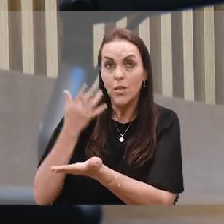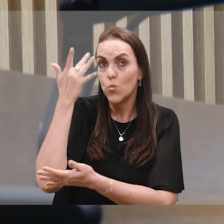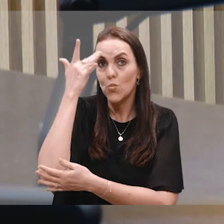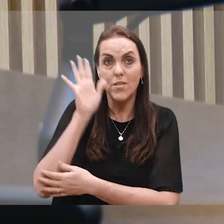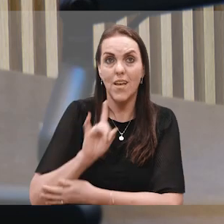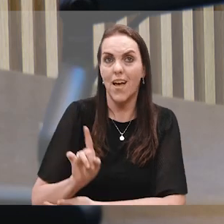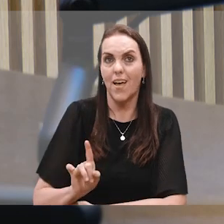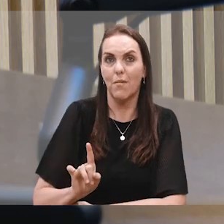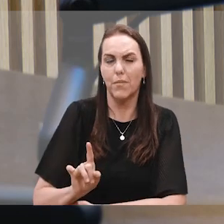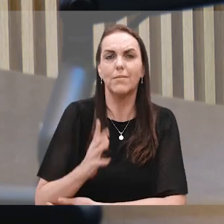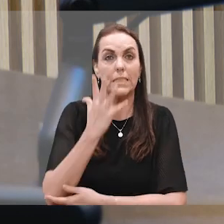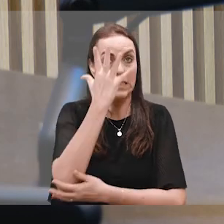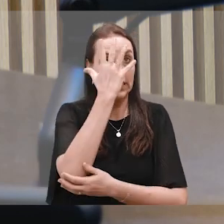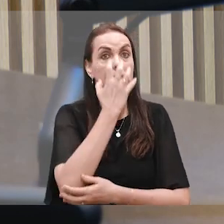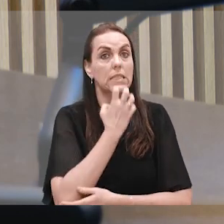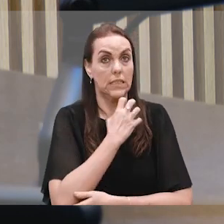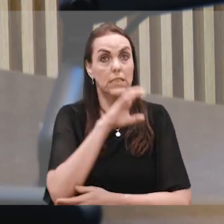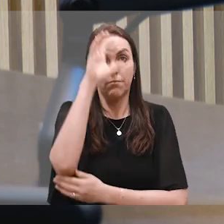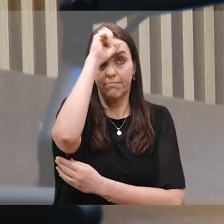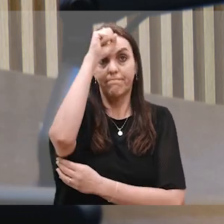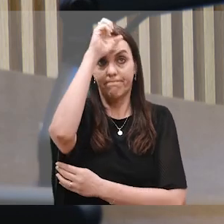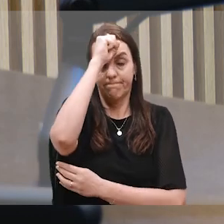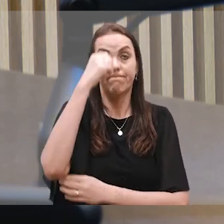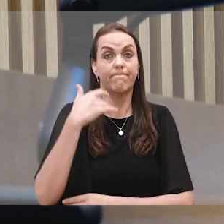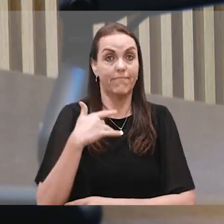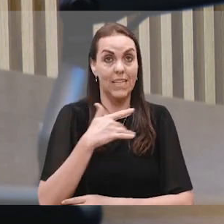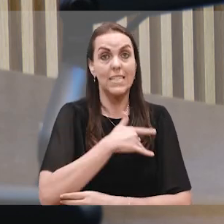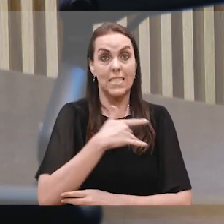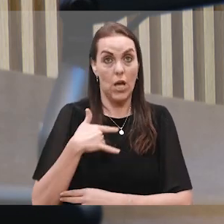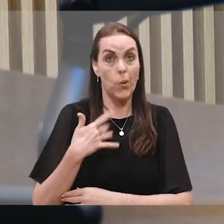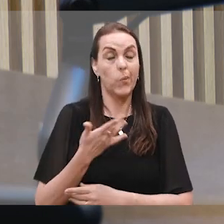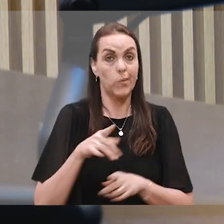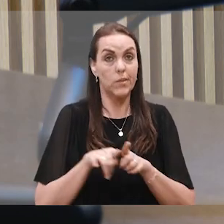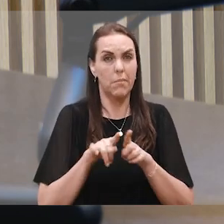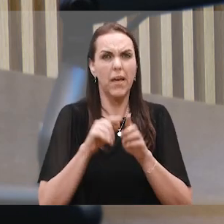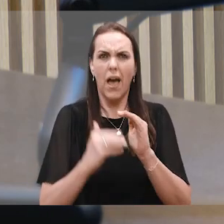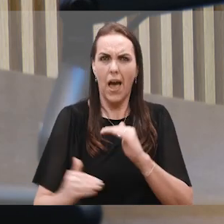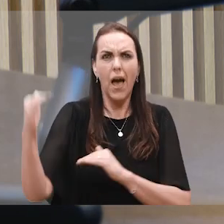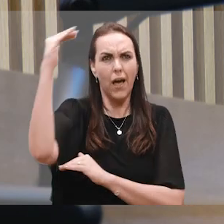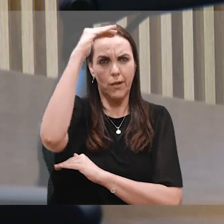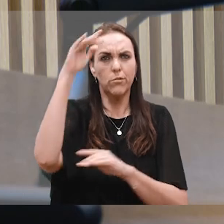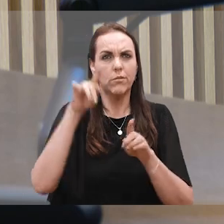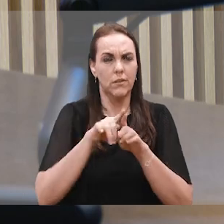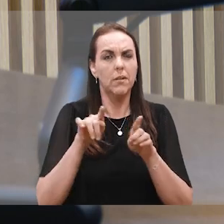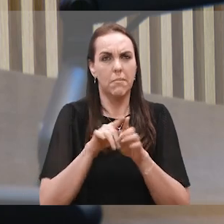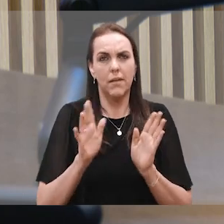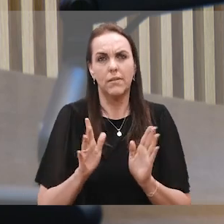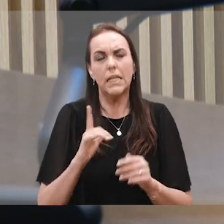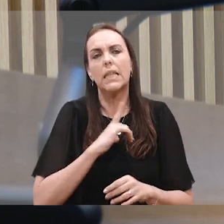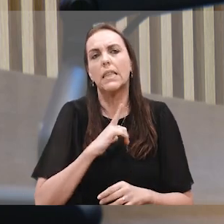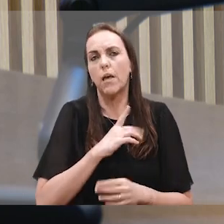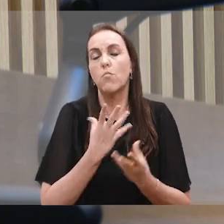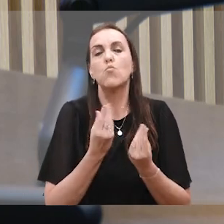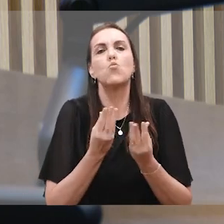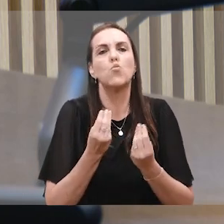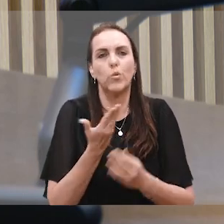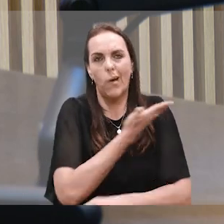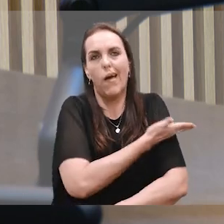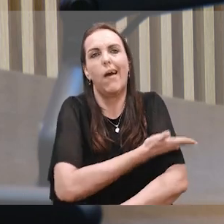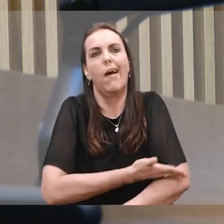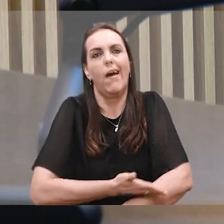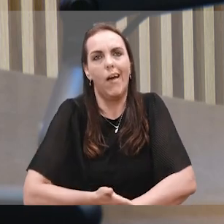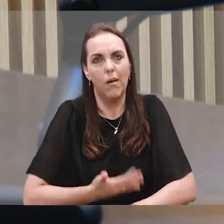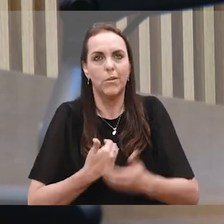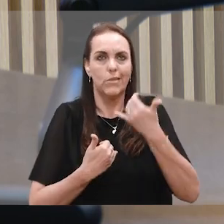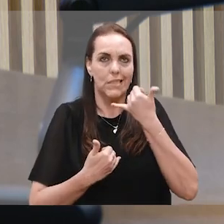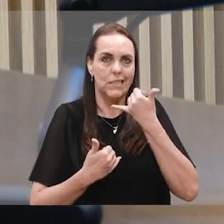revista. Então, isso é sério para a aprendizagem e para a saúde das pessoas. E de Ve- adultos também, né? Porque a gente também tem muito hábito